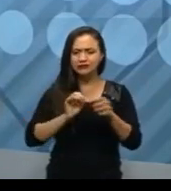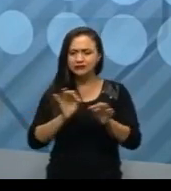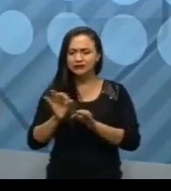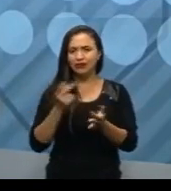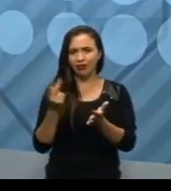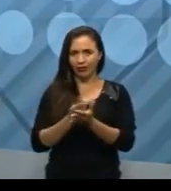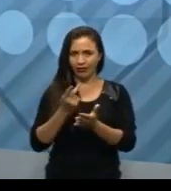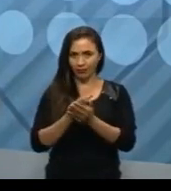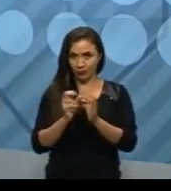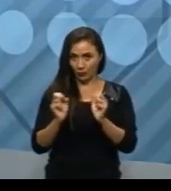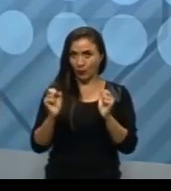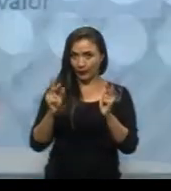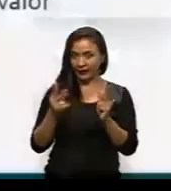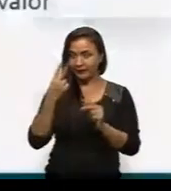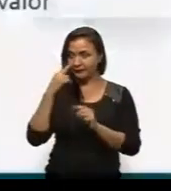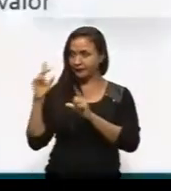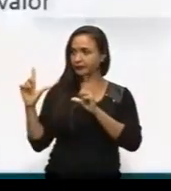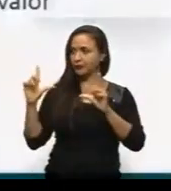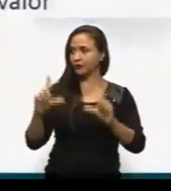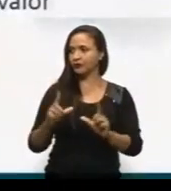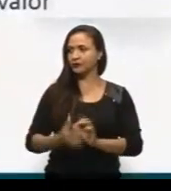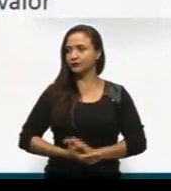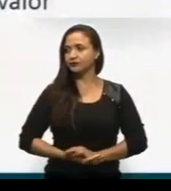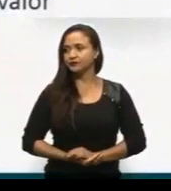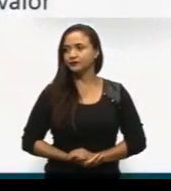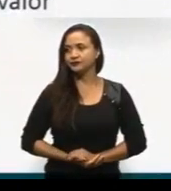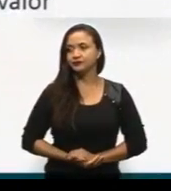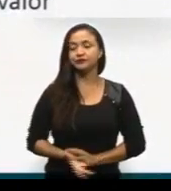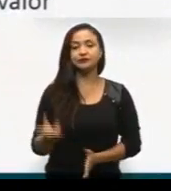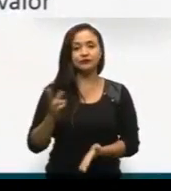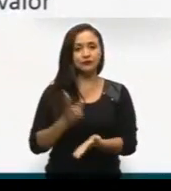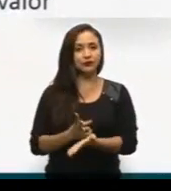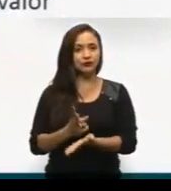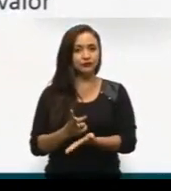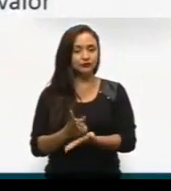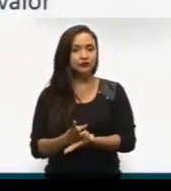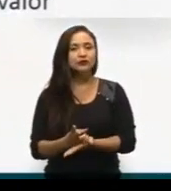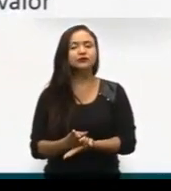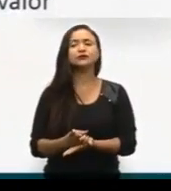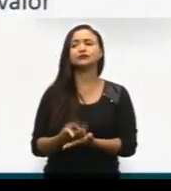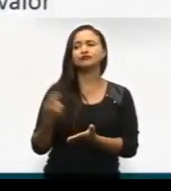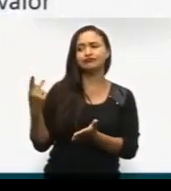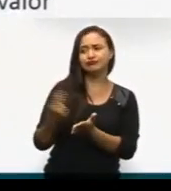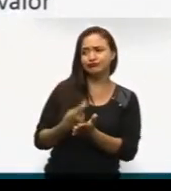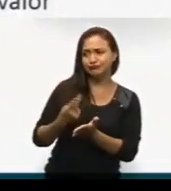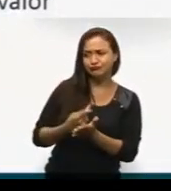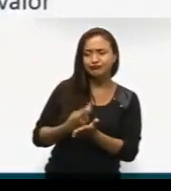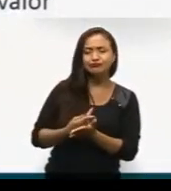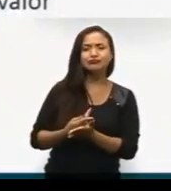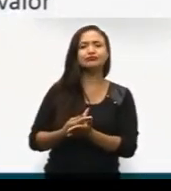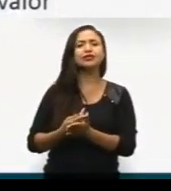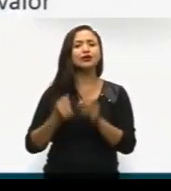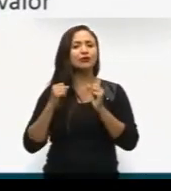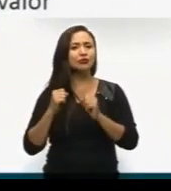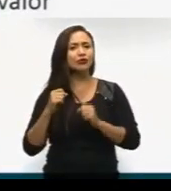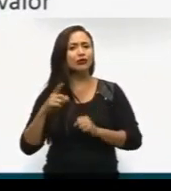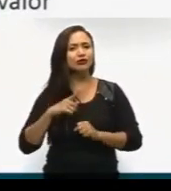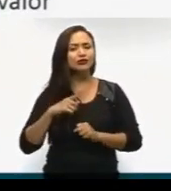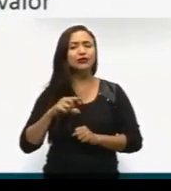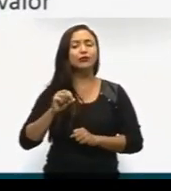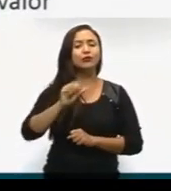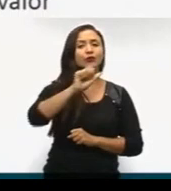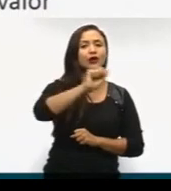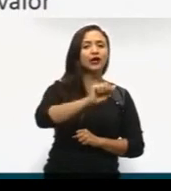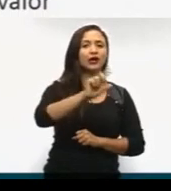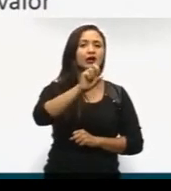equivocada, ok? Retornando para o quadro, a gente dá continuidade, então, que essas consequências, elas podem gerar